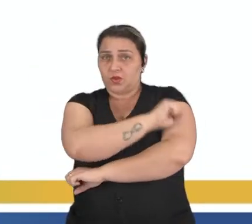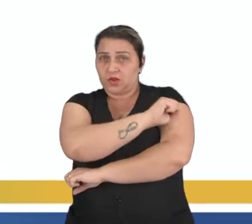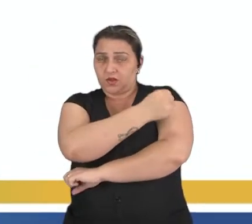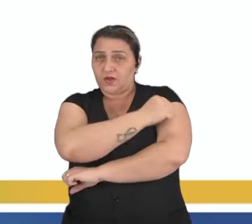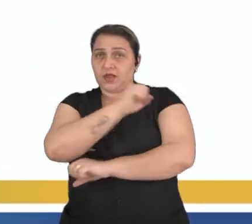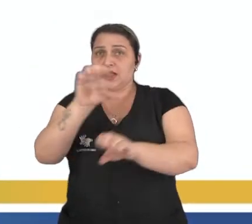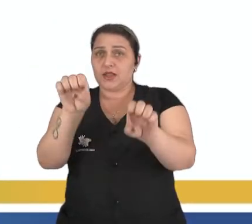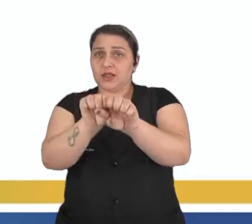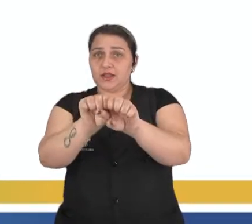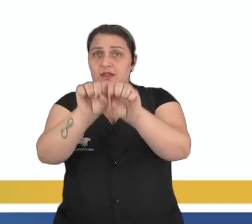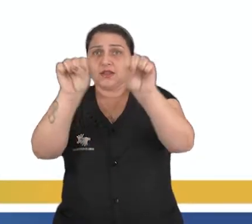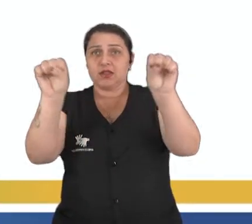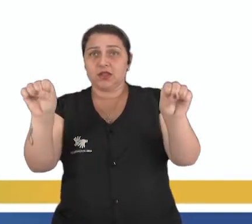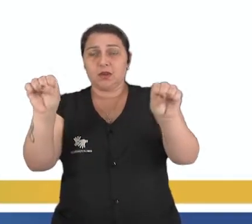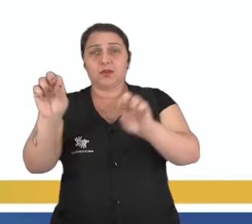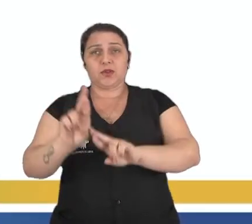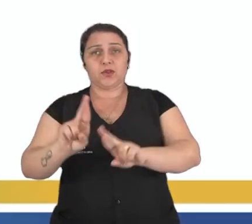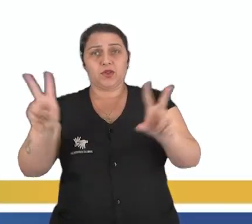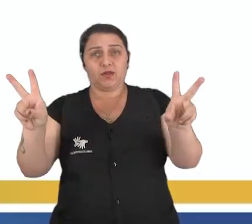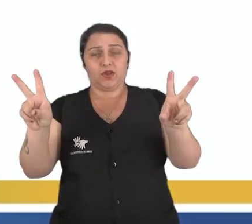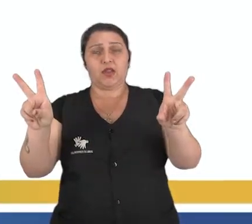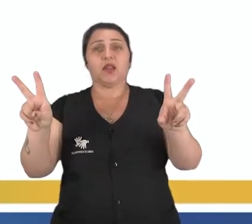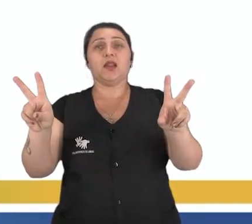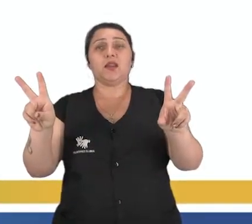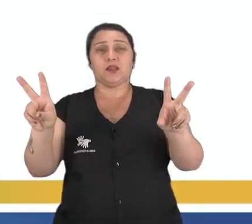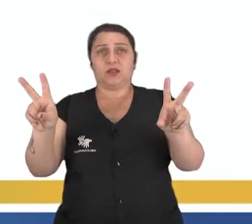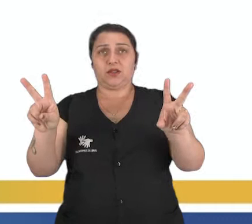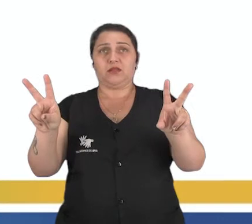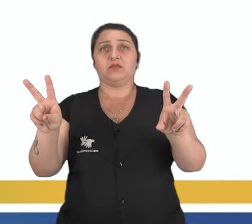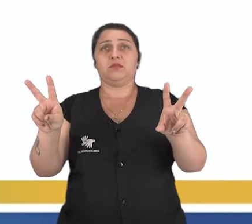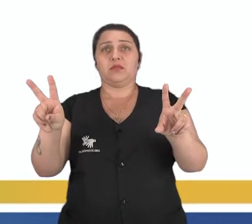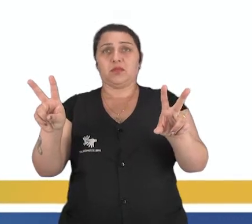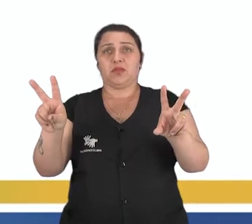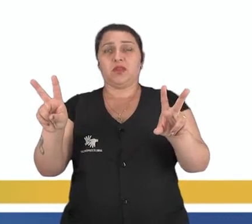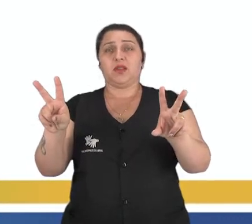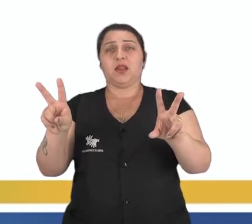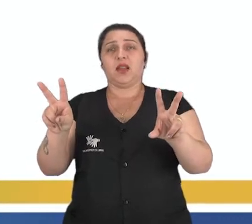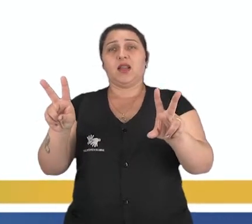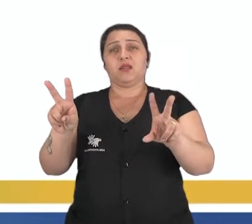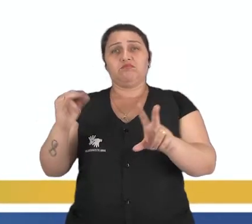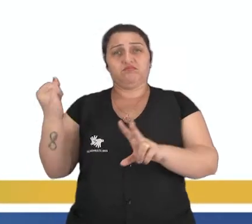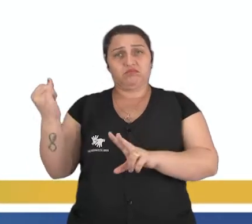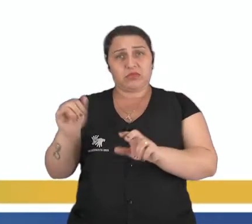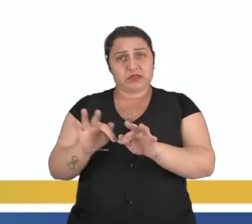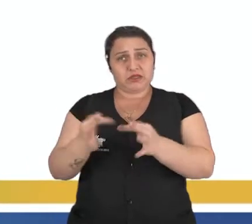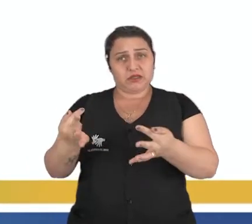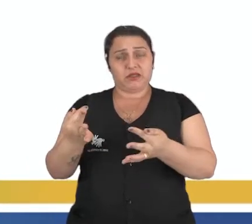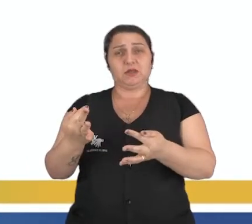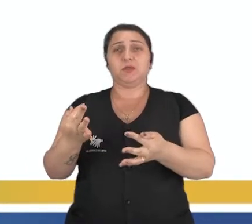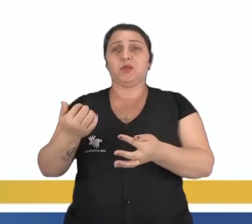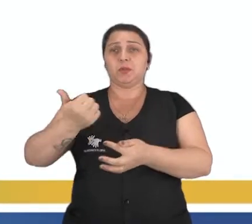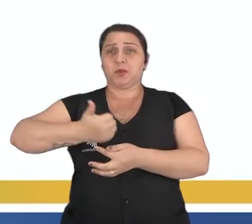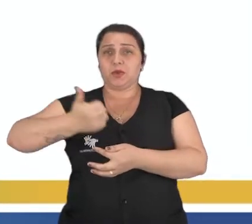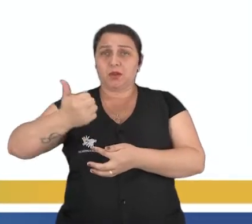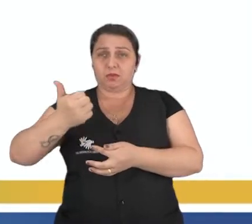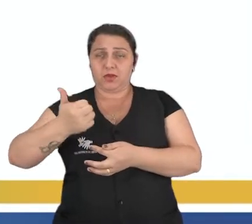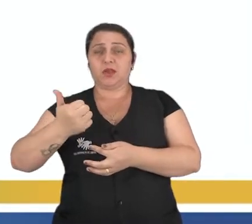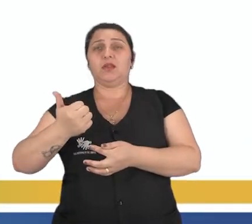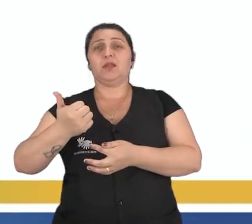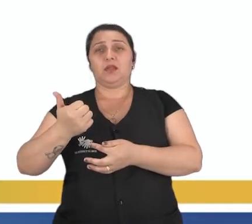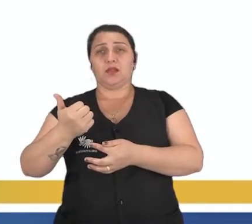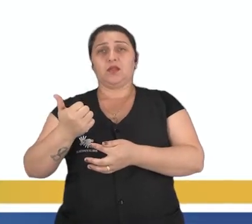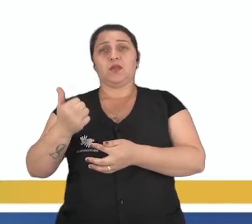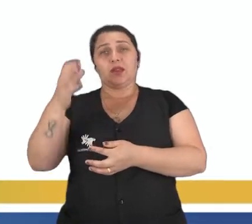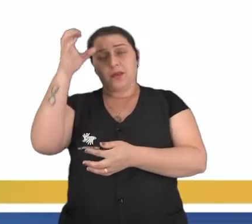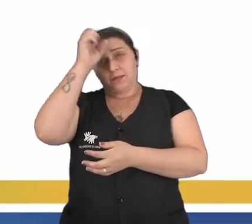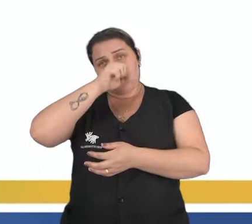sistemas diferentes, tá bom? Esse daqui não vai ter aquela carinha, comum de sistemas de primeiro grau. Os sistemas lineares que você aprendeu